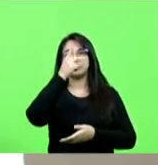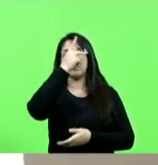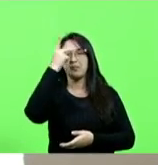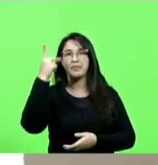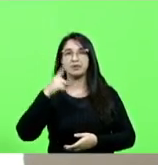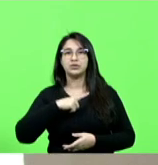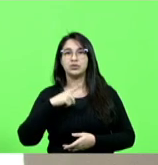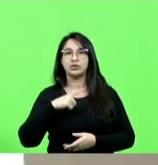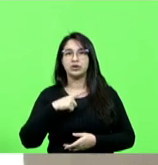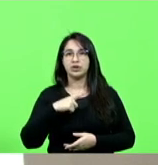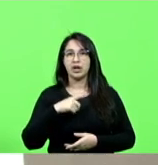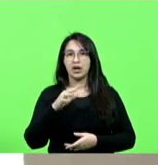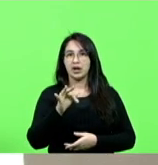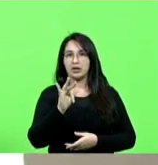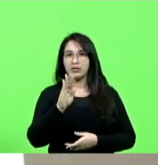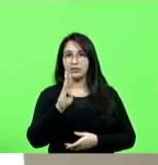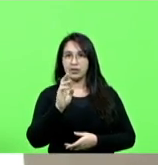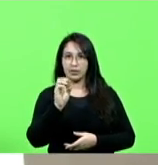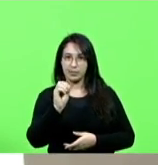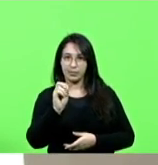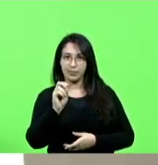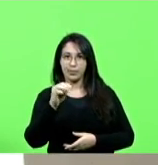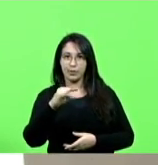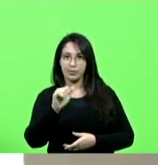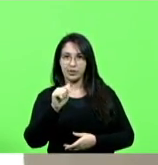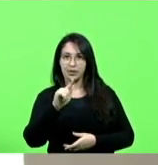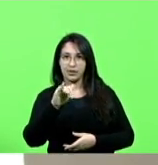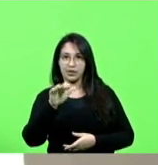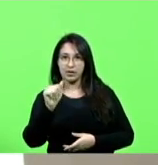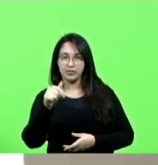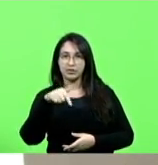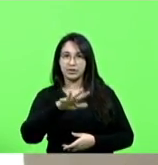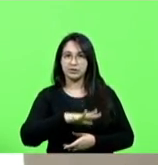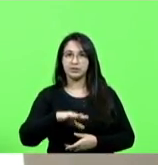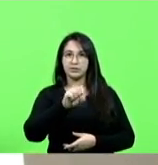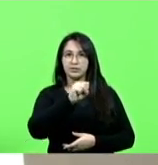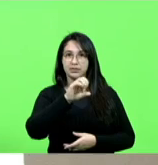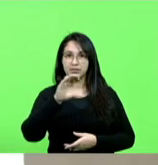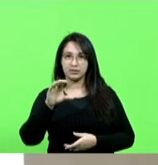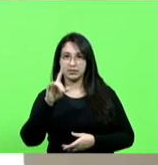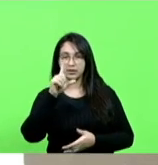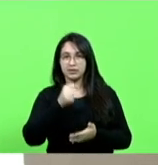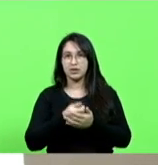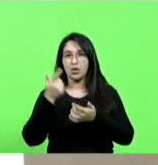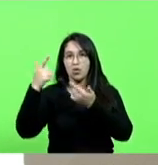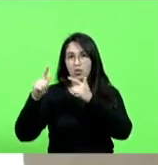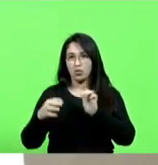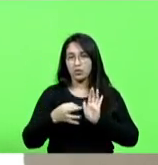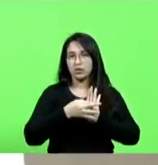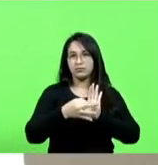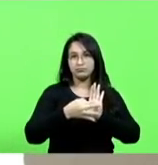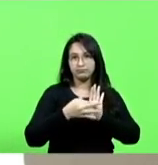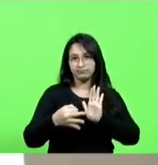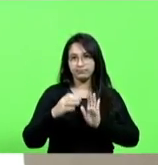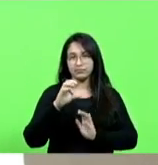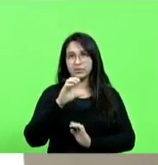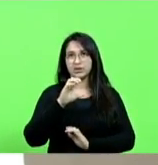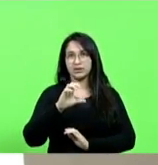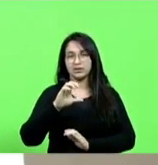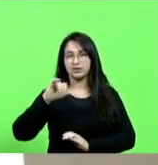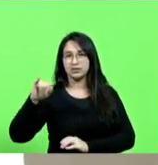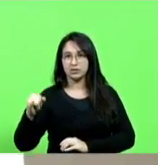Fibromialgia no Estado de Santa Catarina e adota outras providências com pareceres favoráveis das comissões de